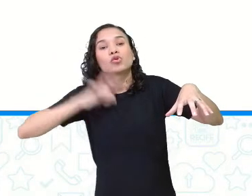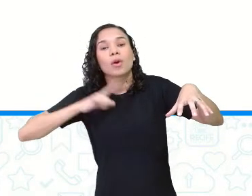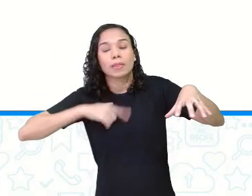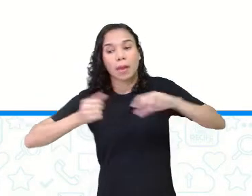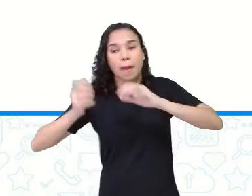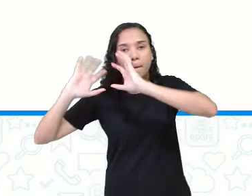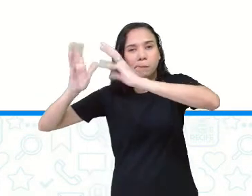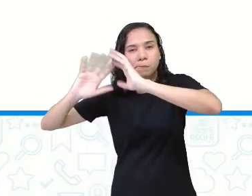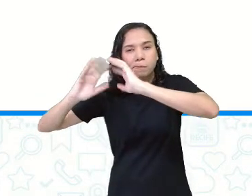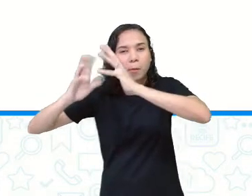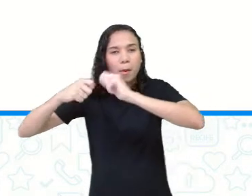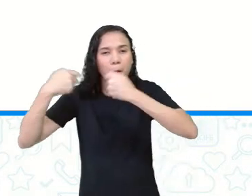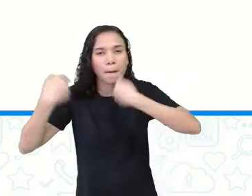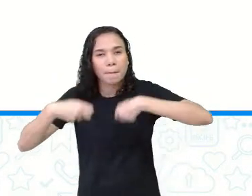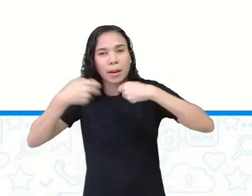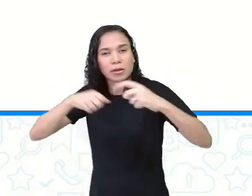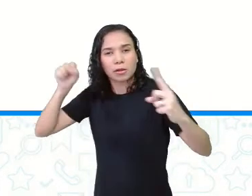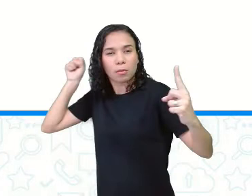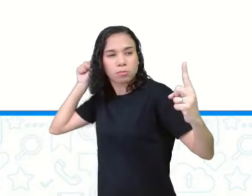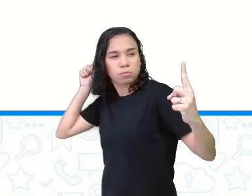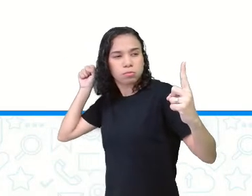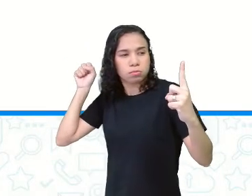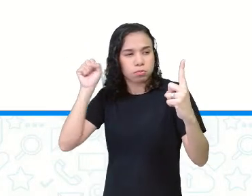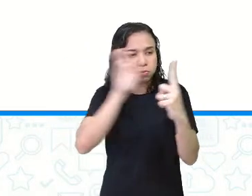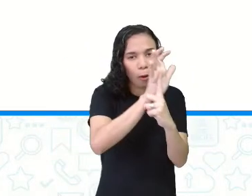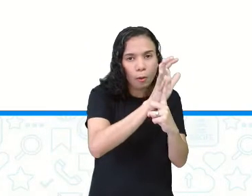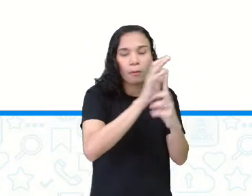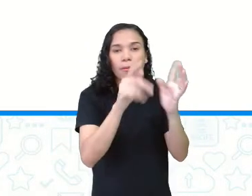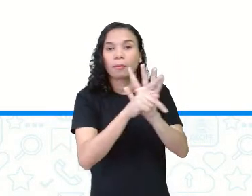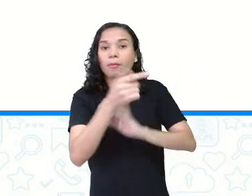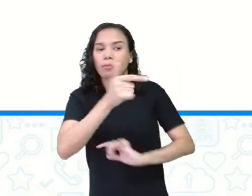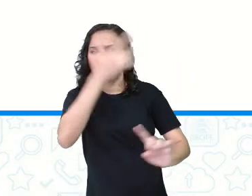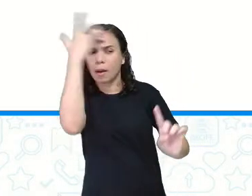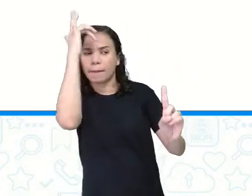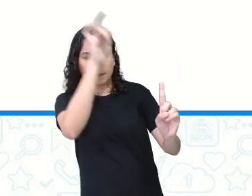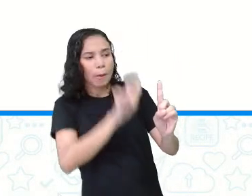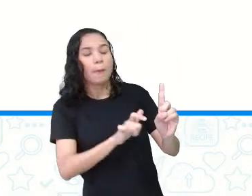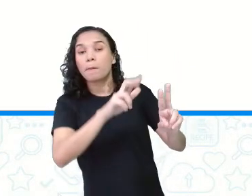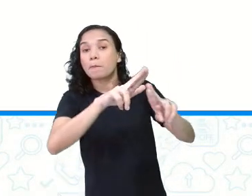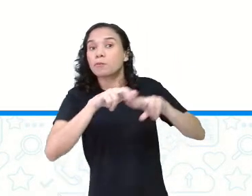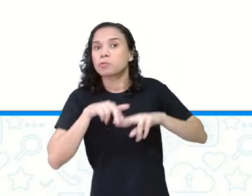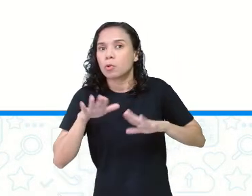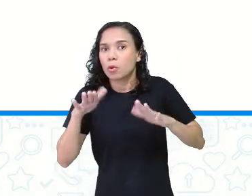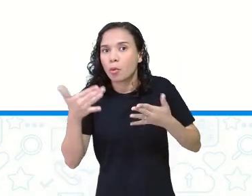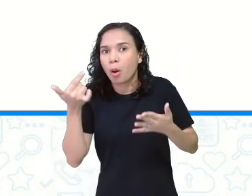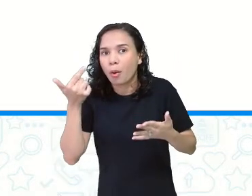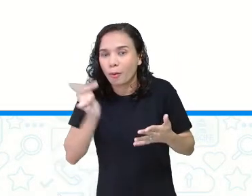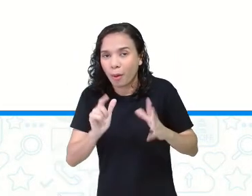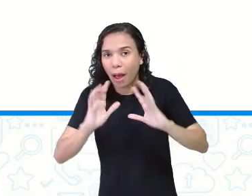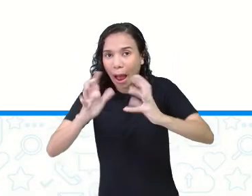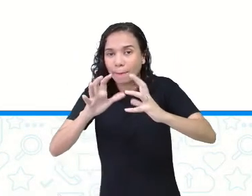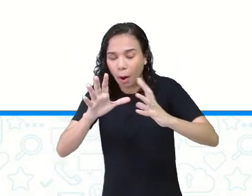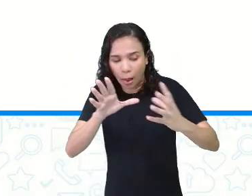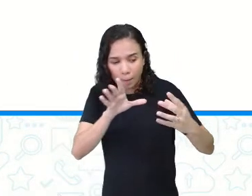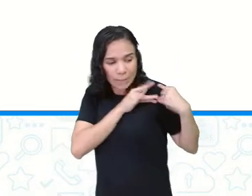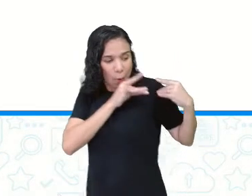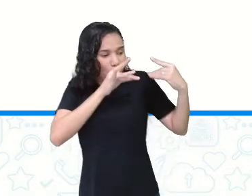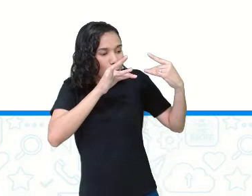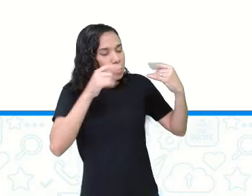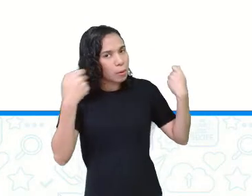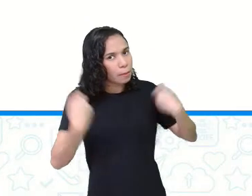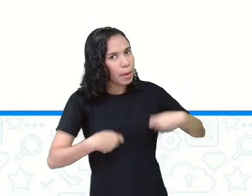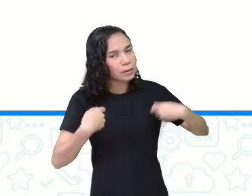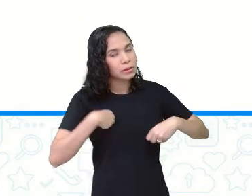a bola tem que queimar alguém do outro time. E quando queima essa pessoa,